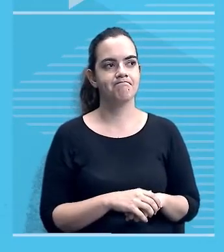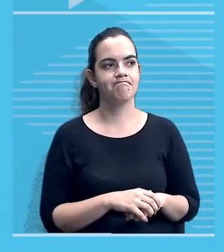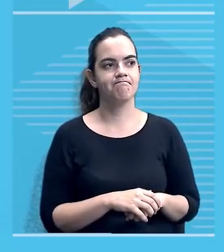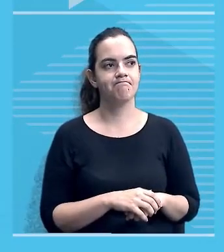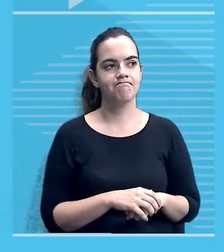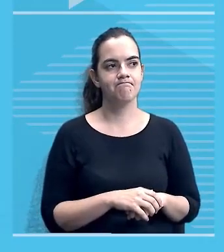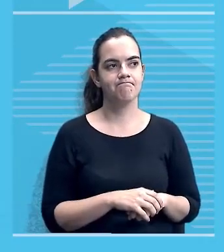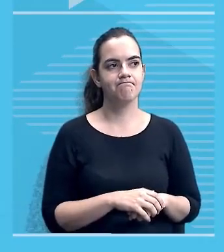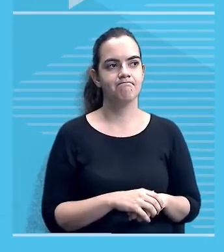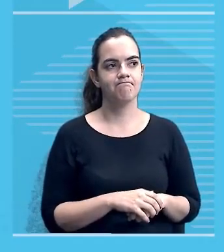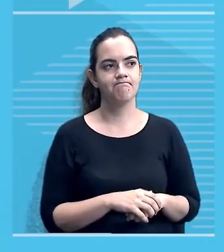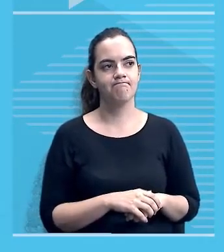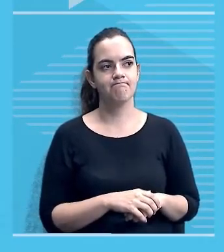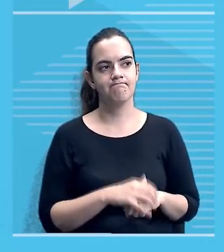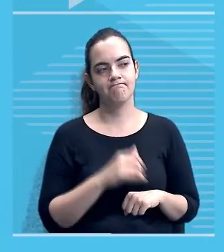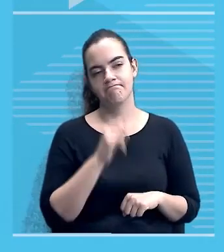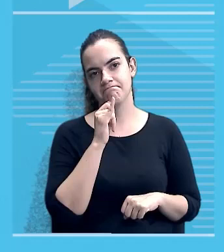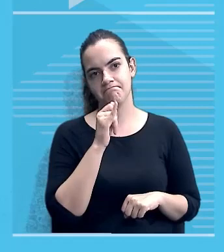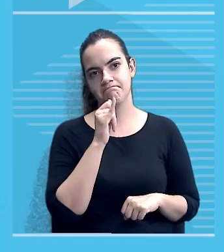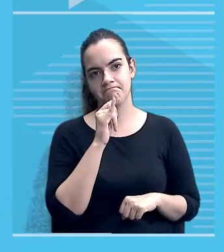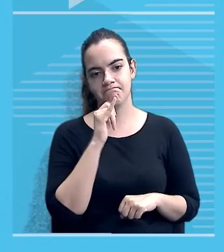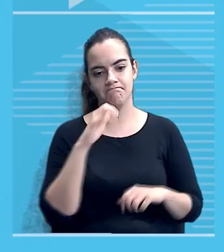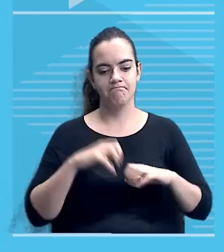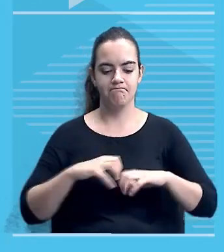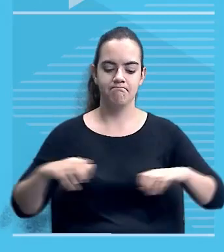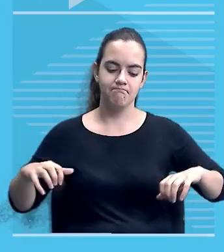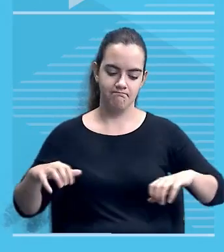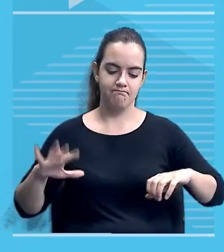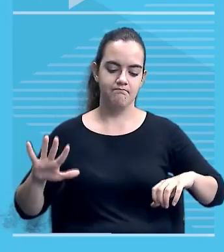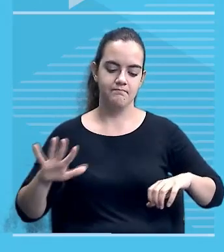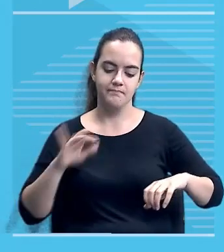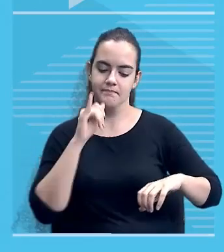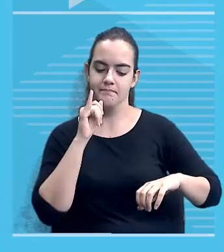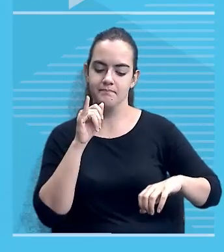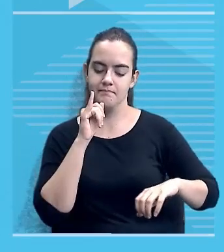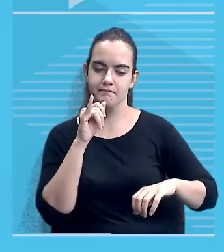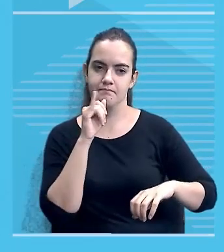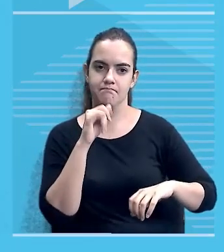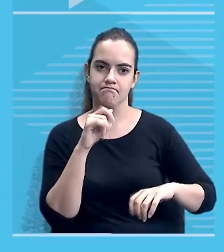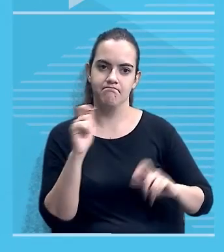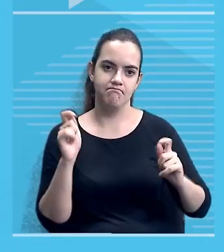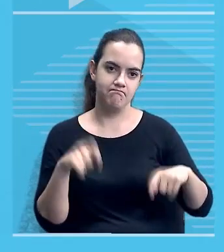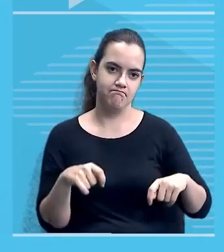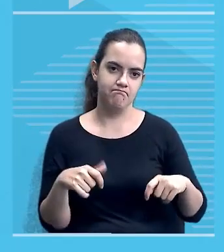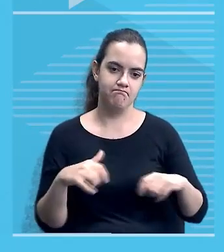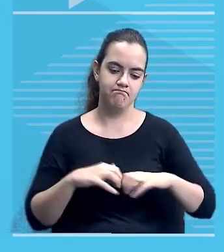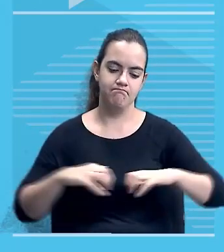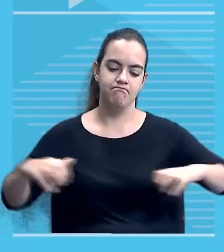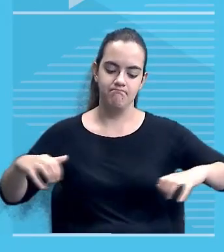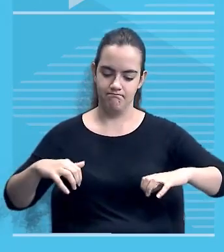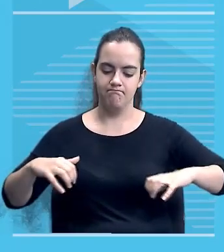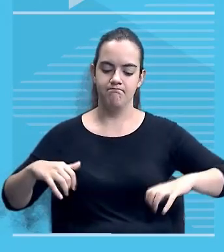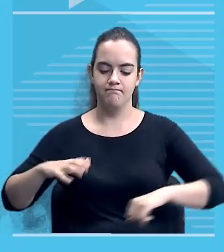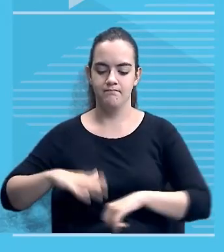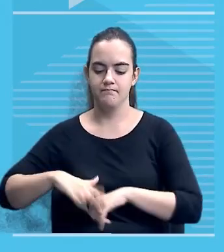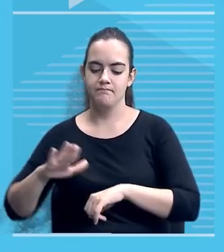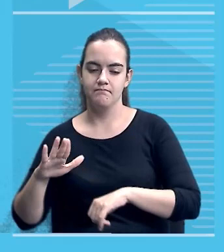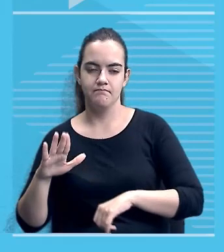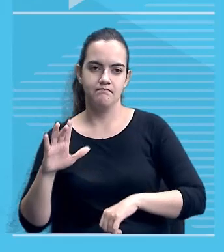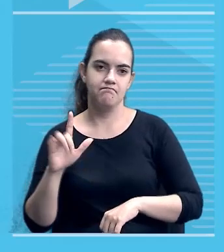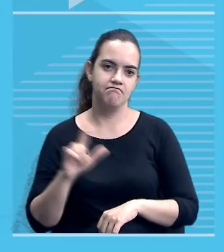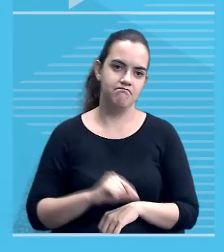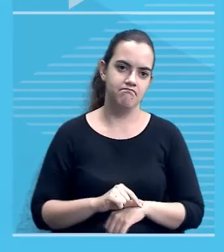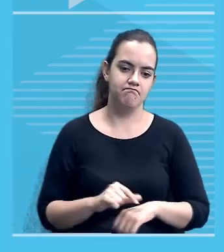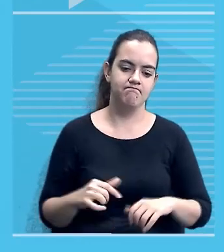depende não apenas do número de seus habitantes mas principalmente do dinamismo